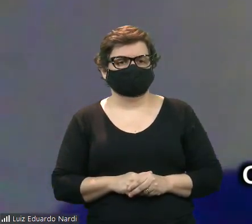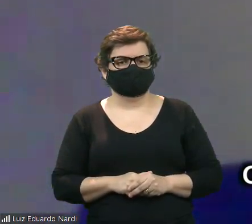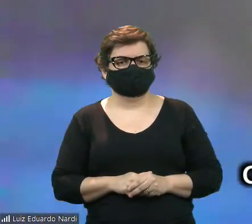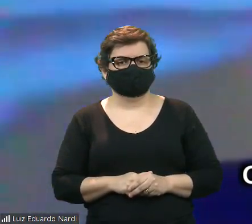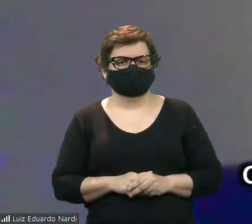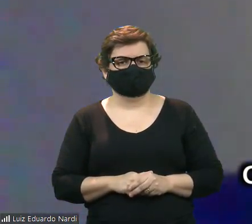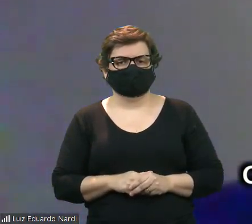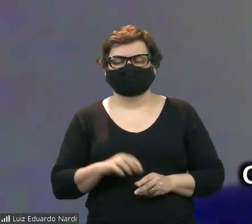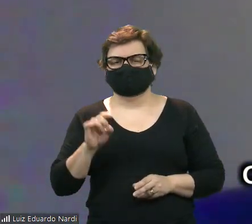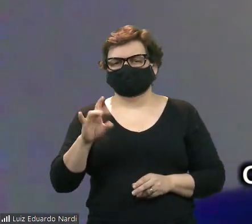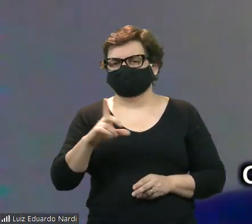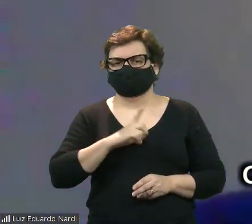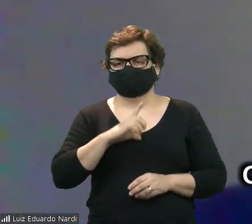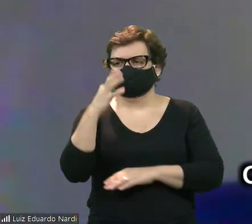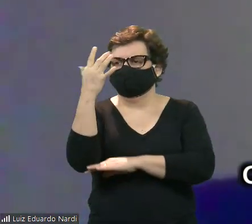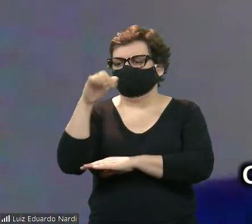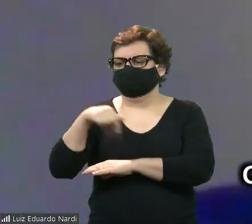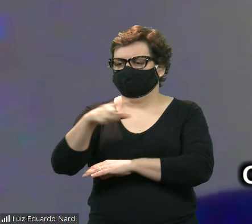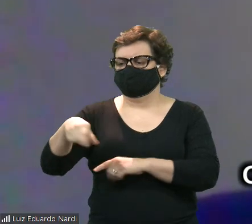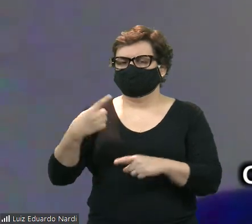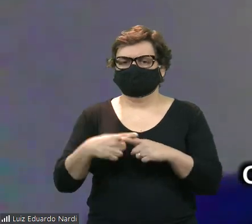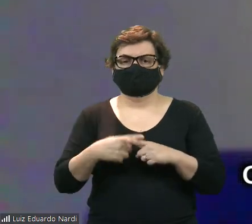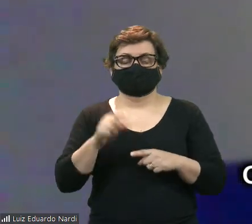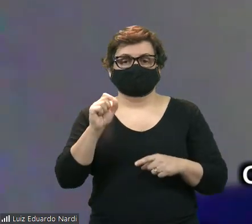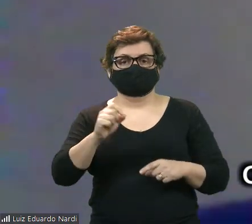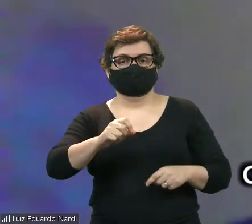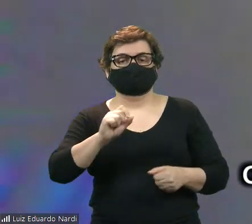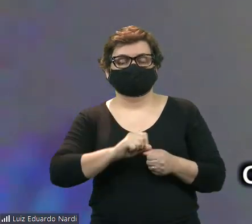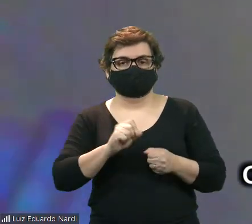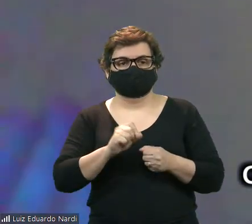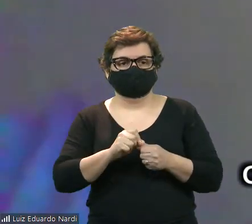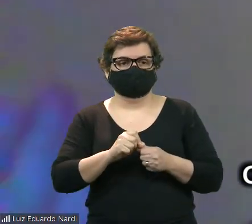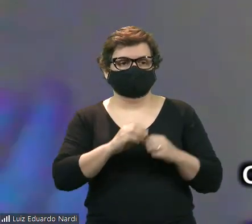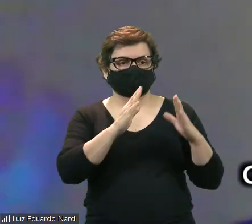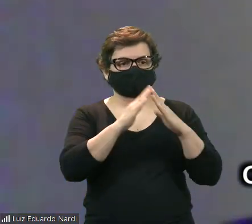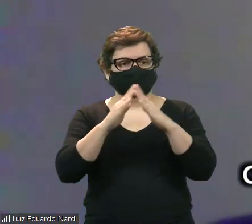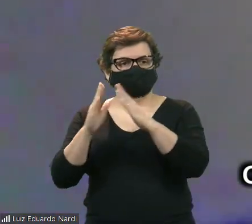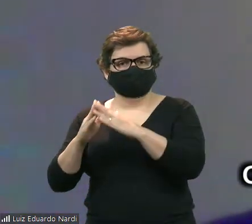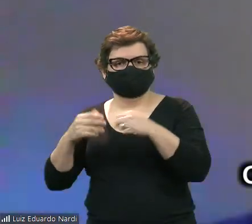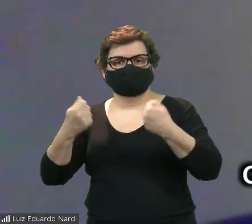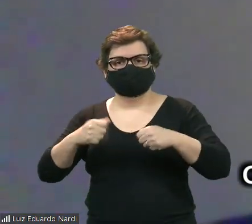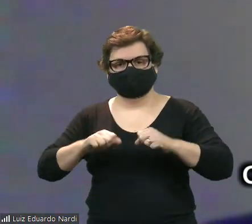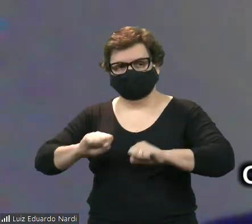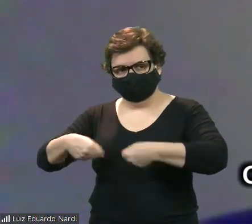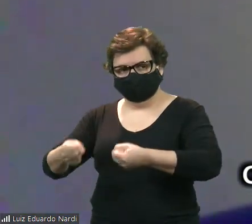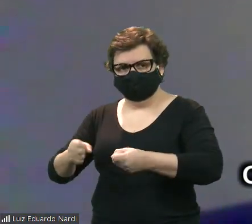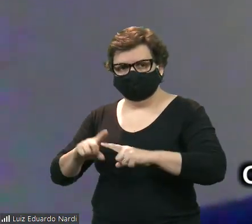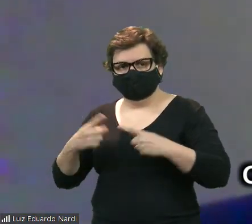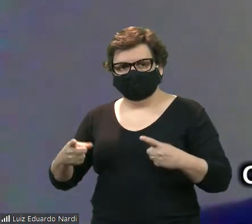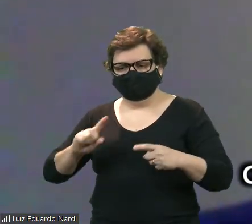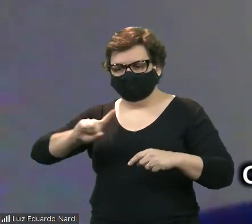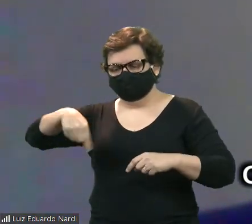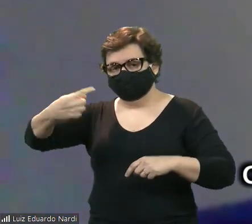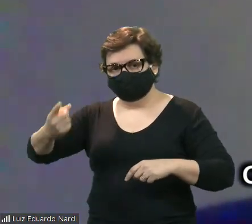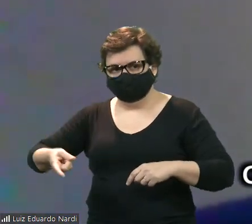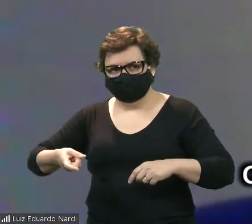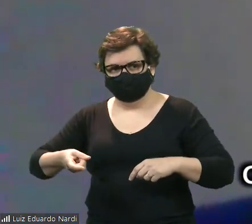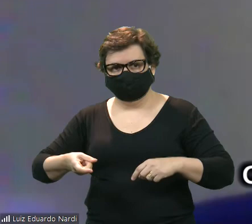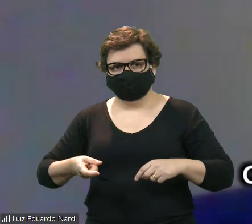que elas só existem porque quem faz um loteamento é obrigado a doá-las. E depois disso, elas